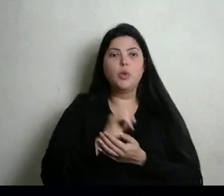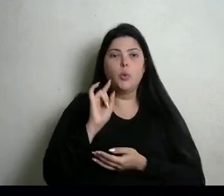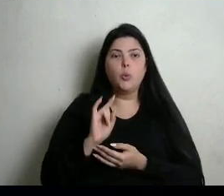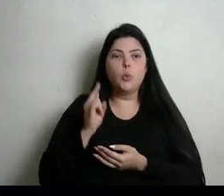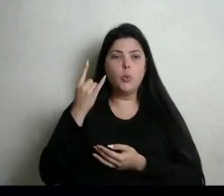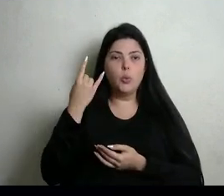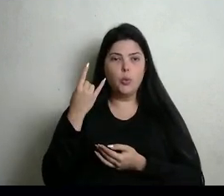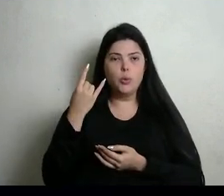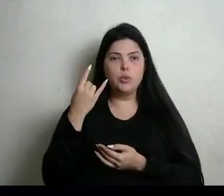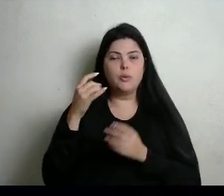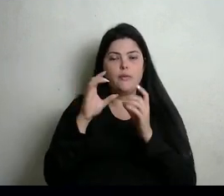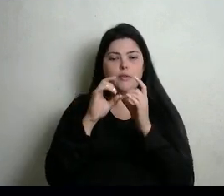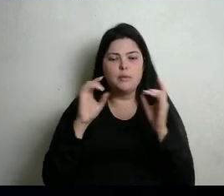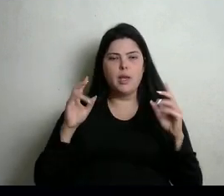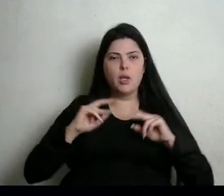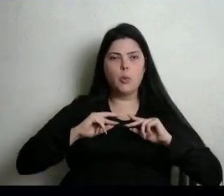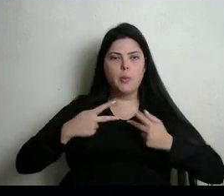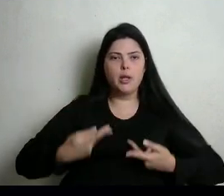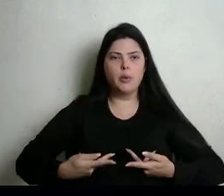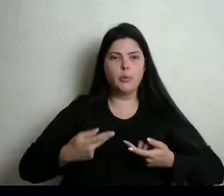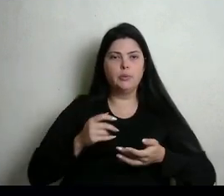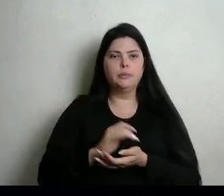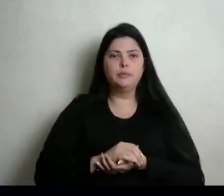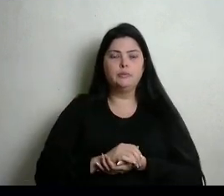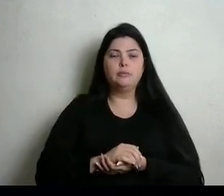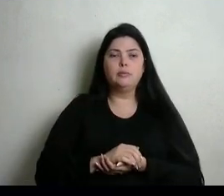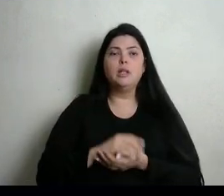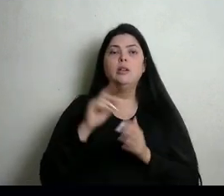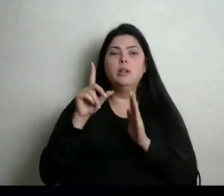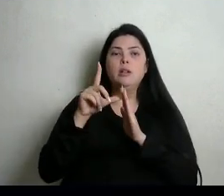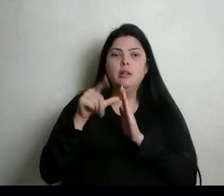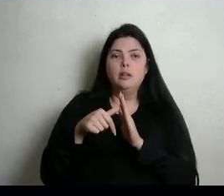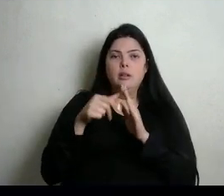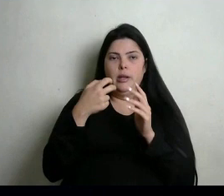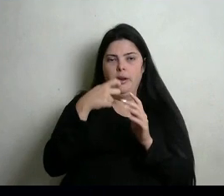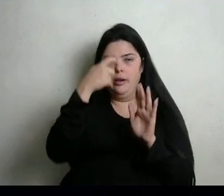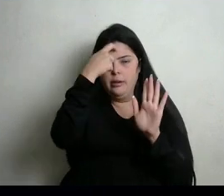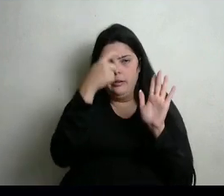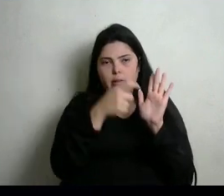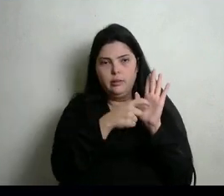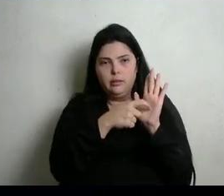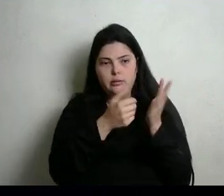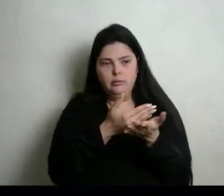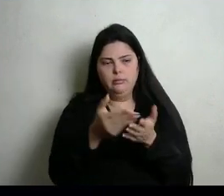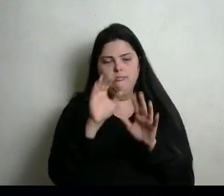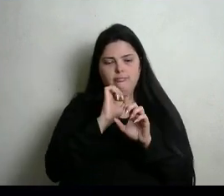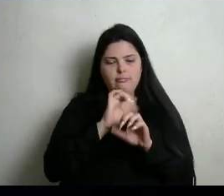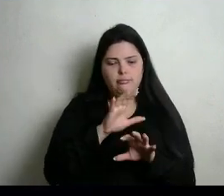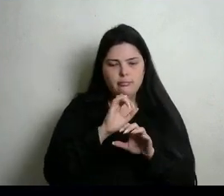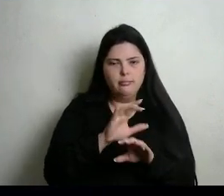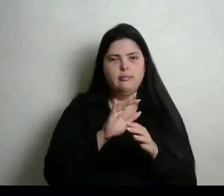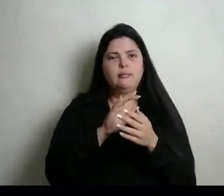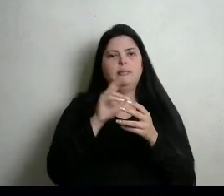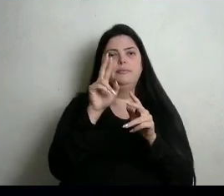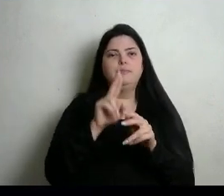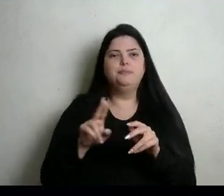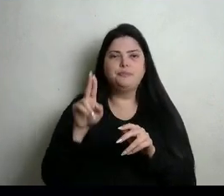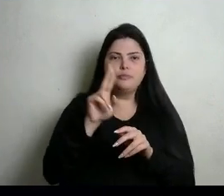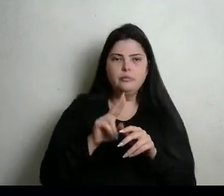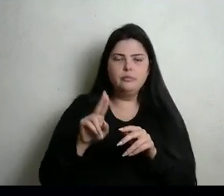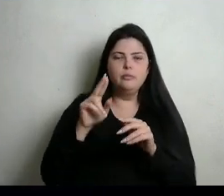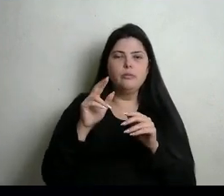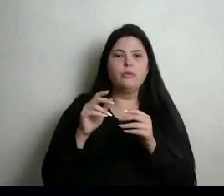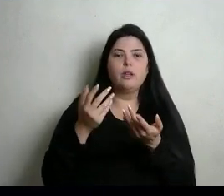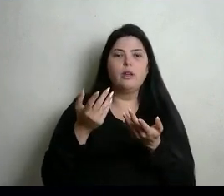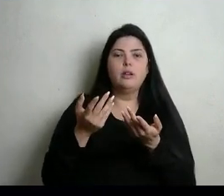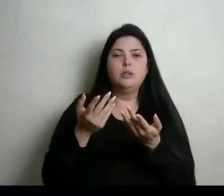o feedback humano, que depois que essa inteligência artificial ela foi treinada e foi finalizada, o que